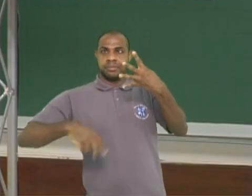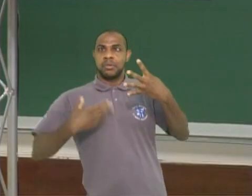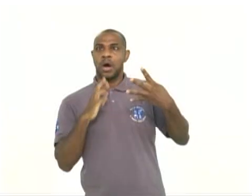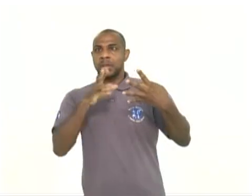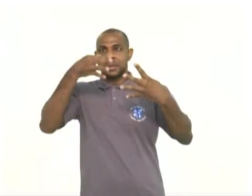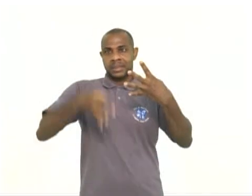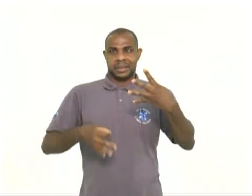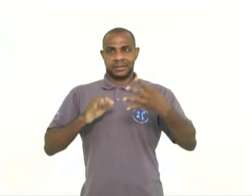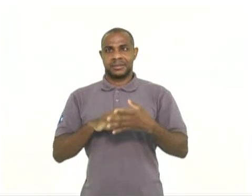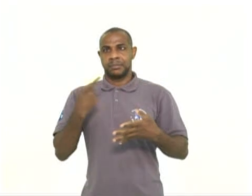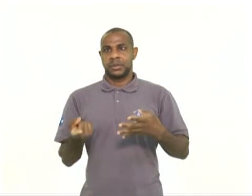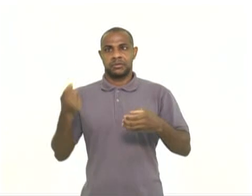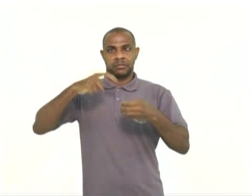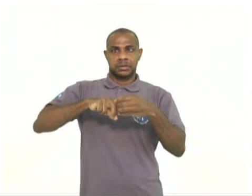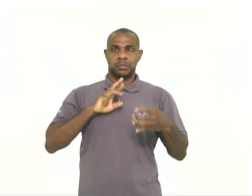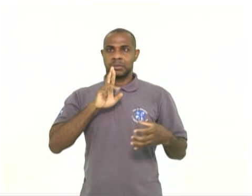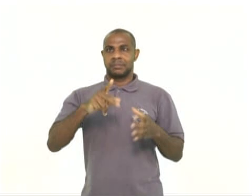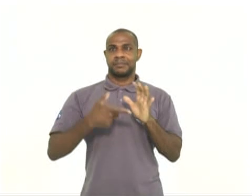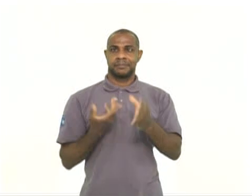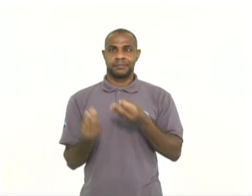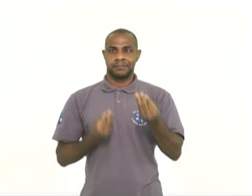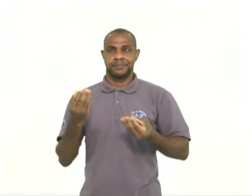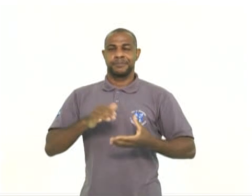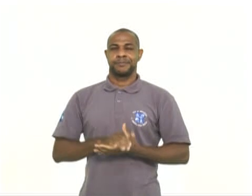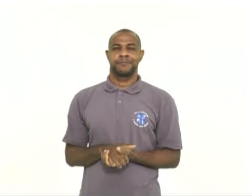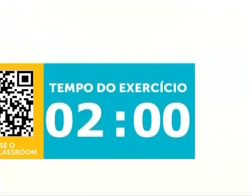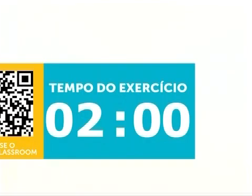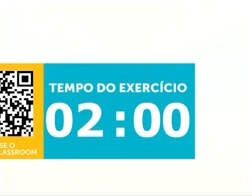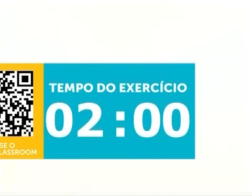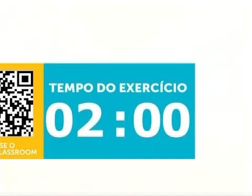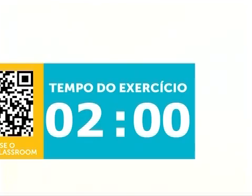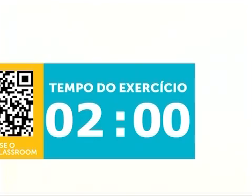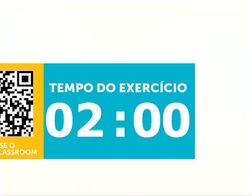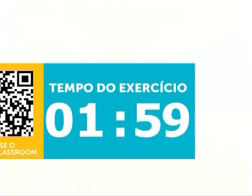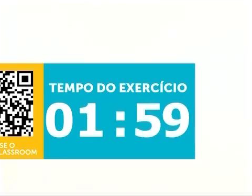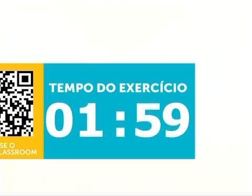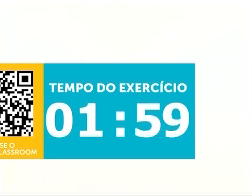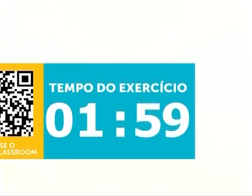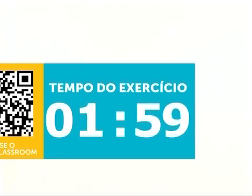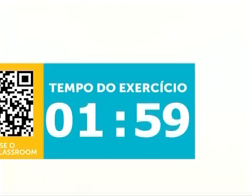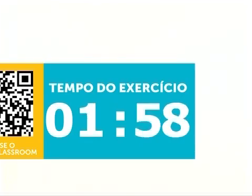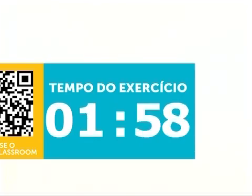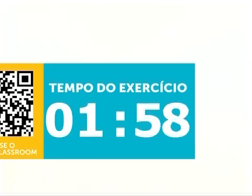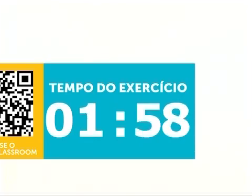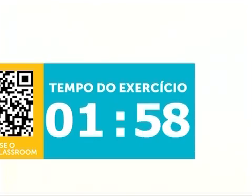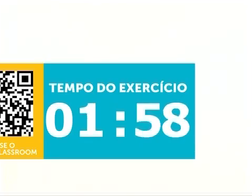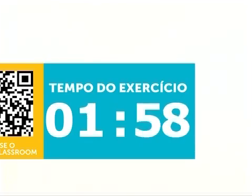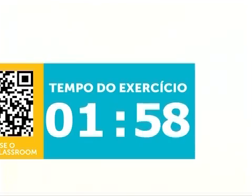vocês.